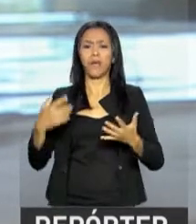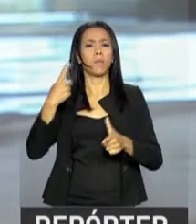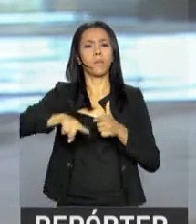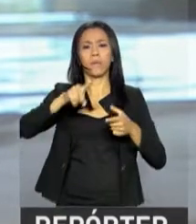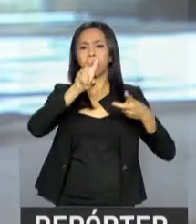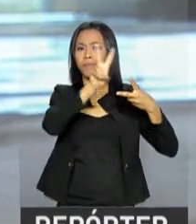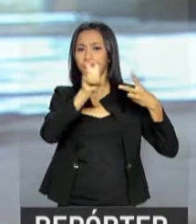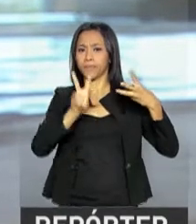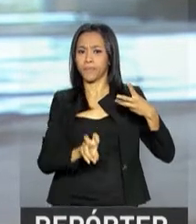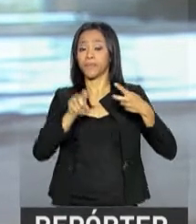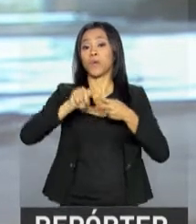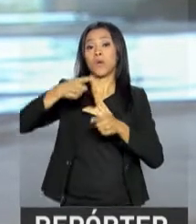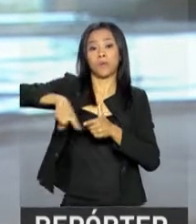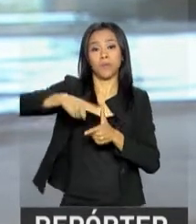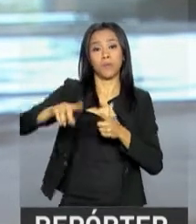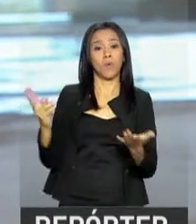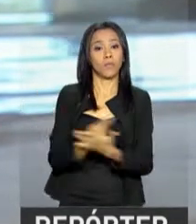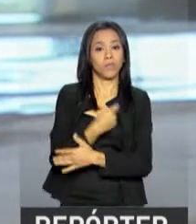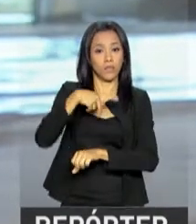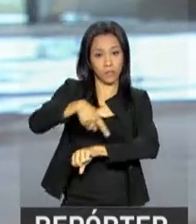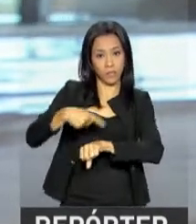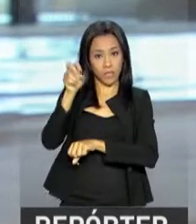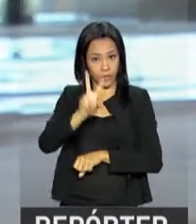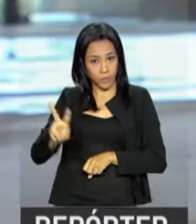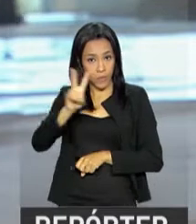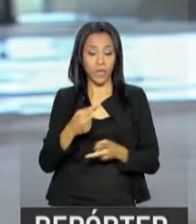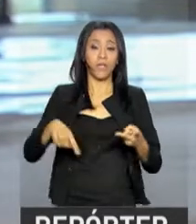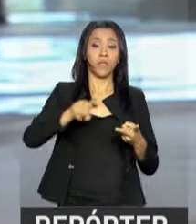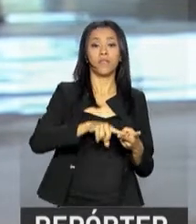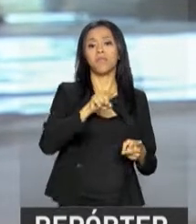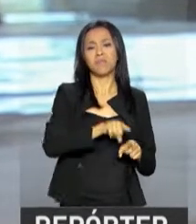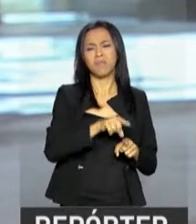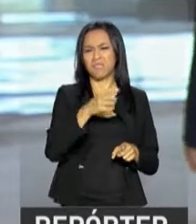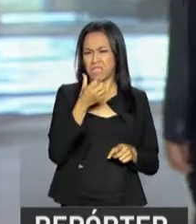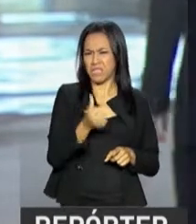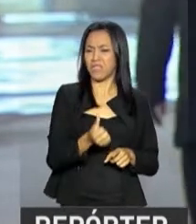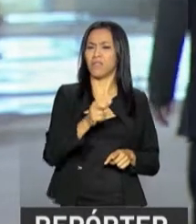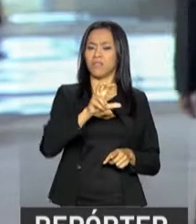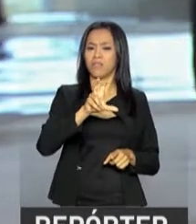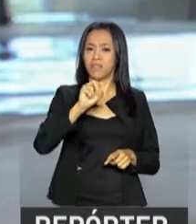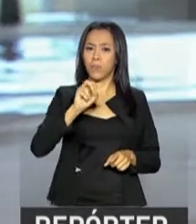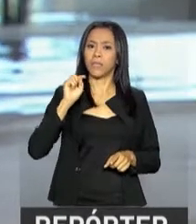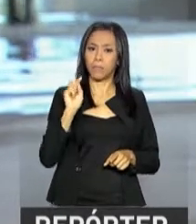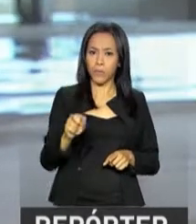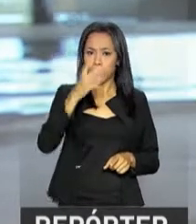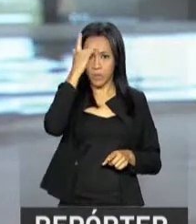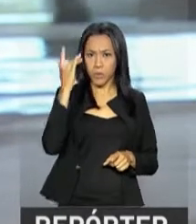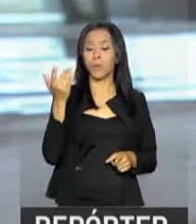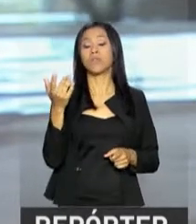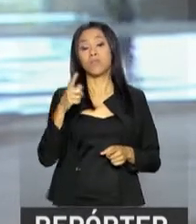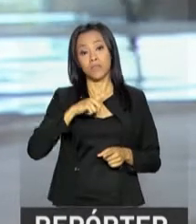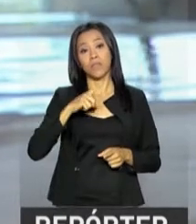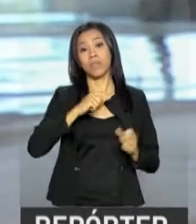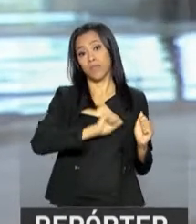a uma forte migração para os dois países estima se que cerca de 650 mil cidadãos venezuelanos tenham